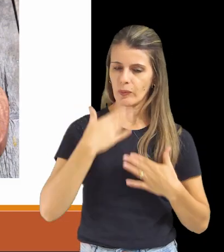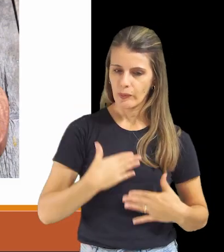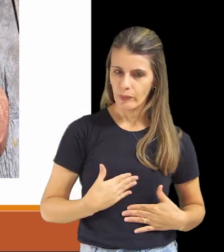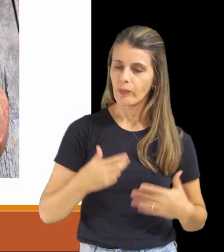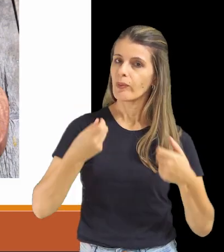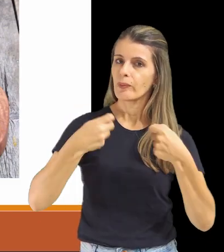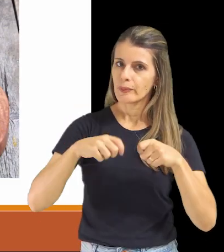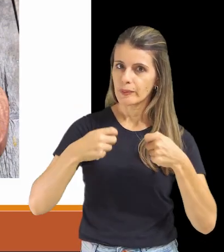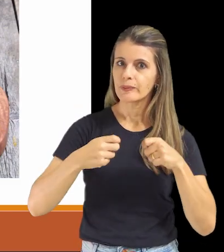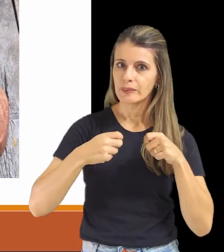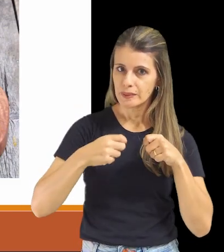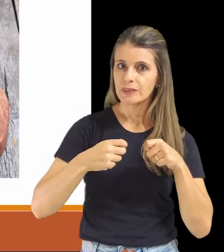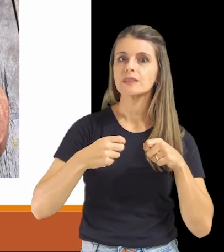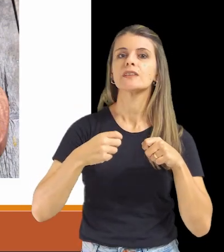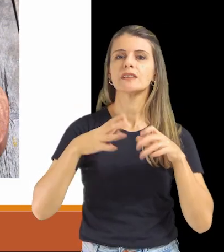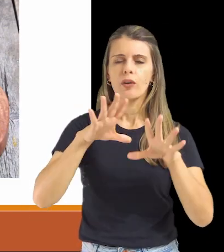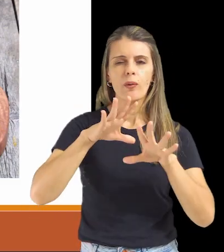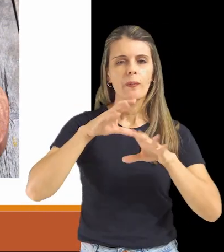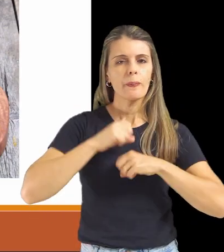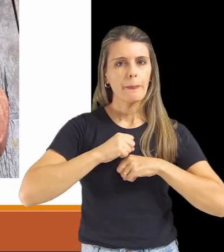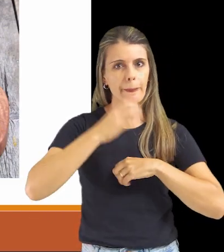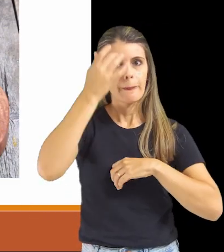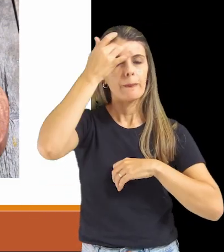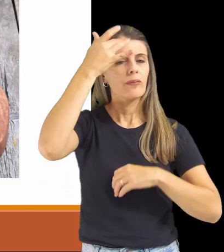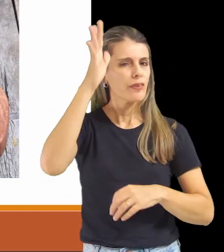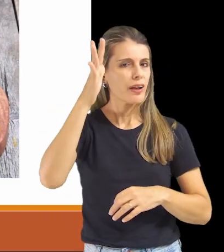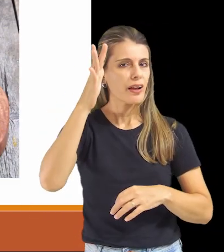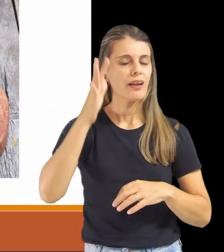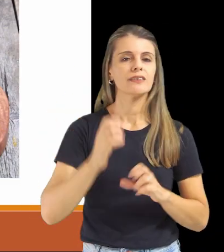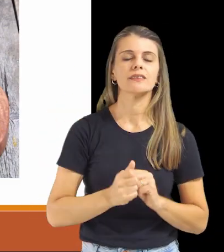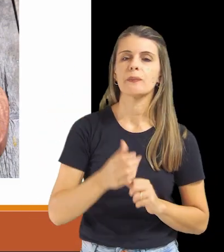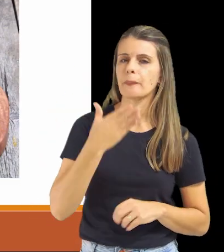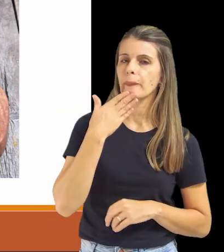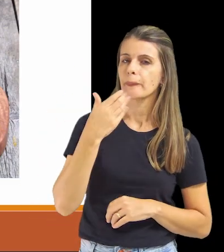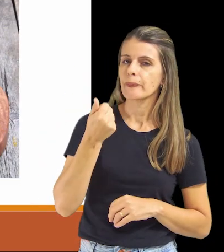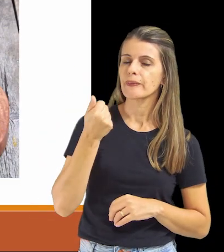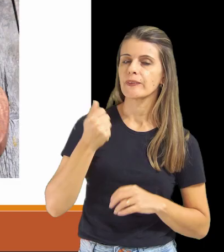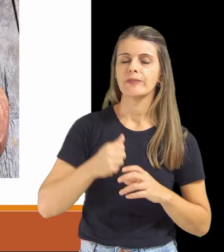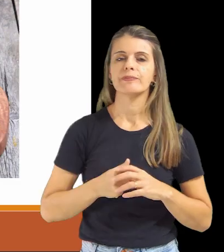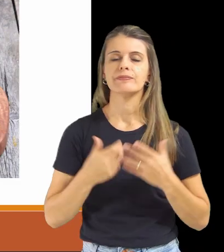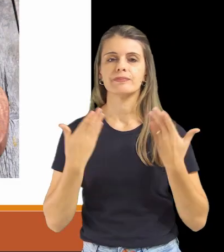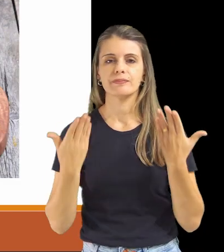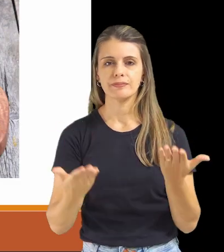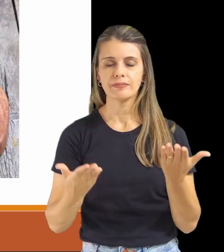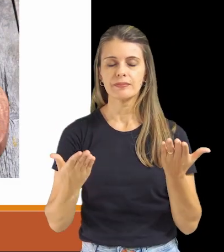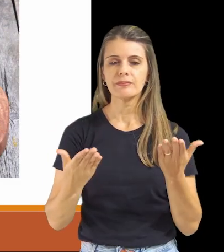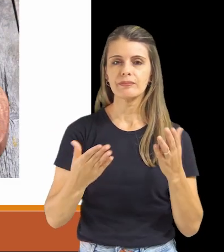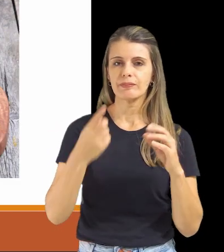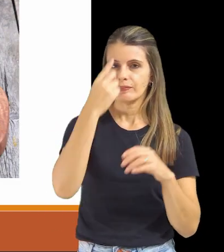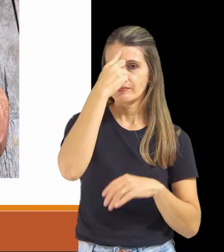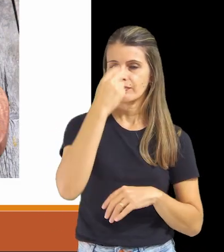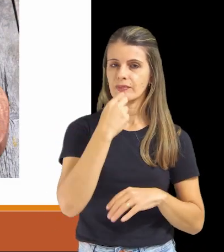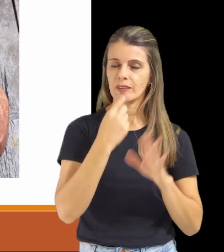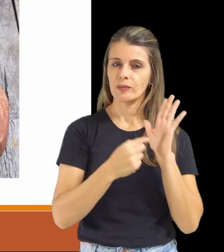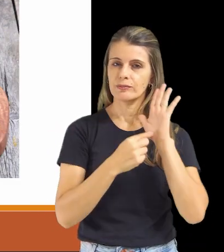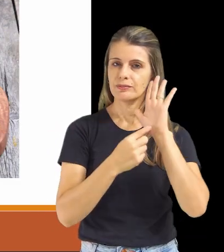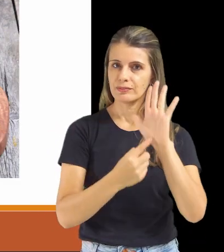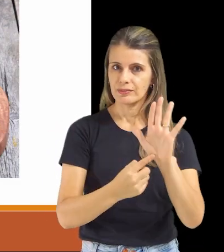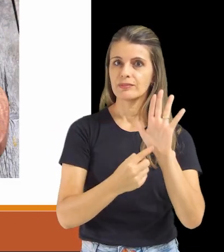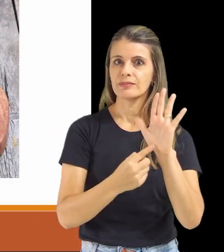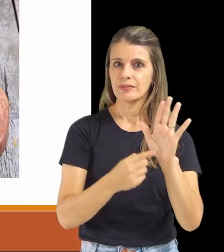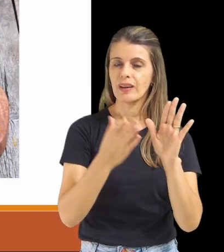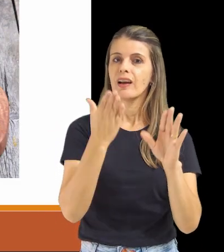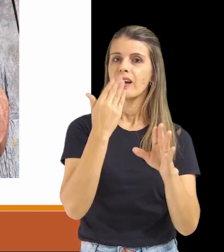organismo metaboliza mais facilmente do que as gorduras saturadas. E aí, né, na imagem tem alguns alimentos que